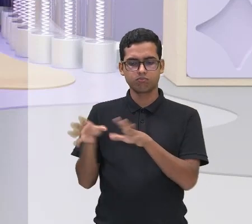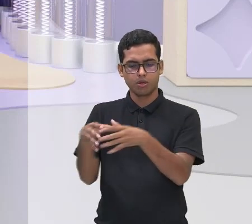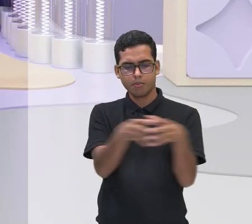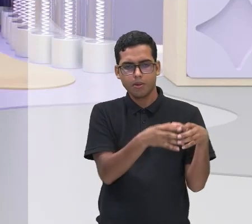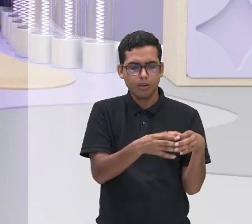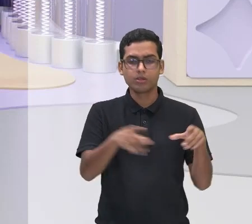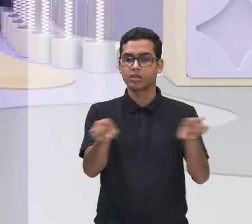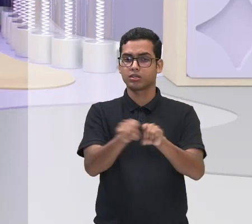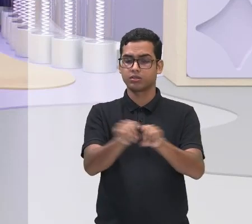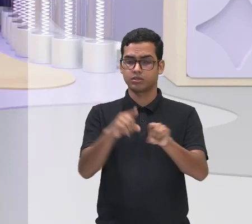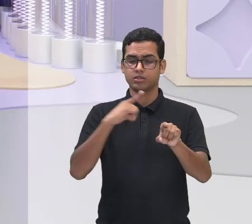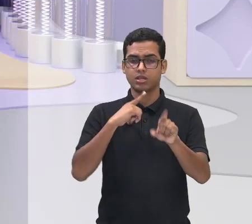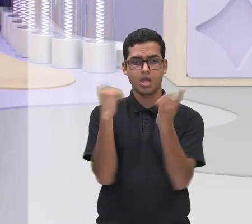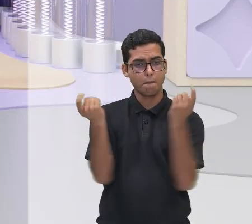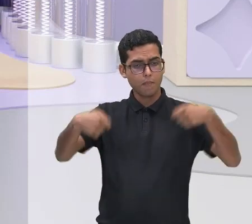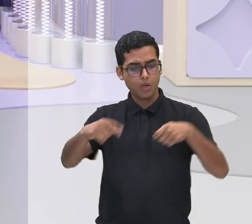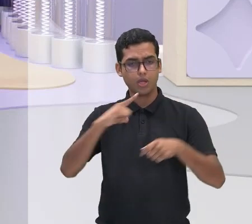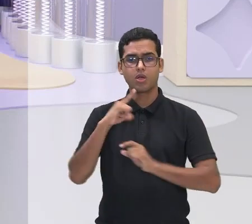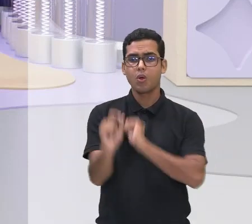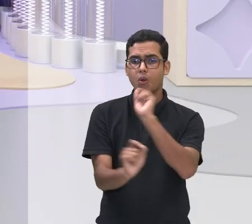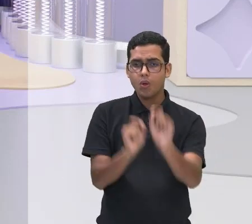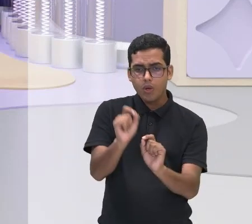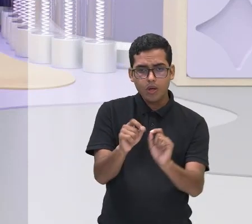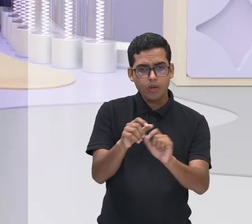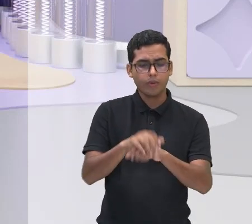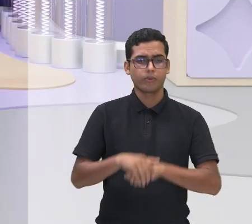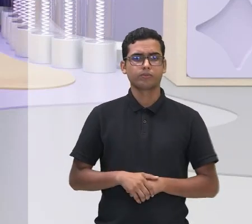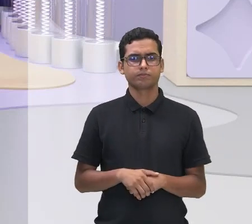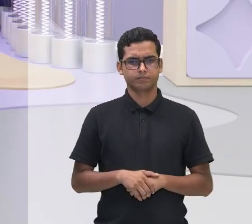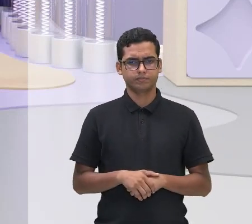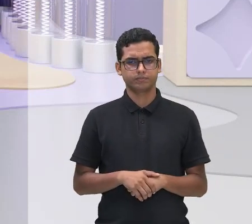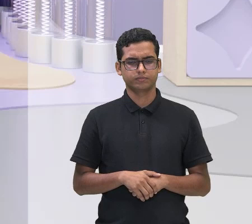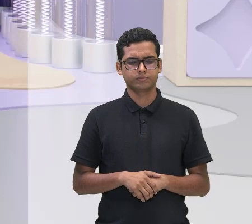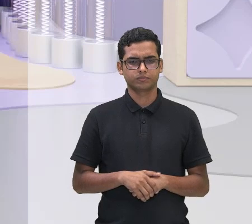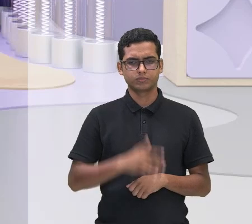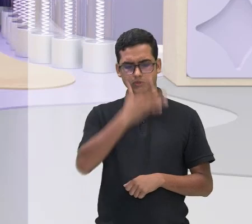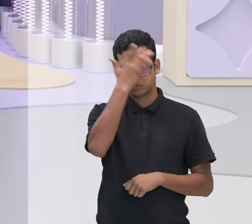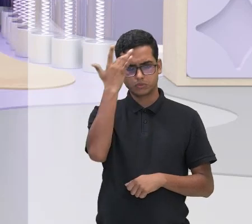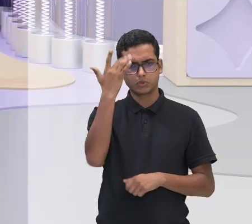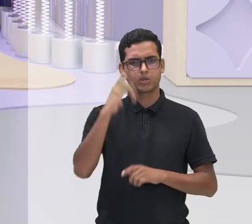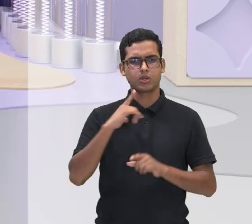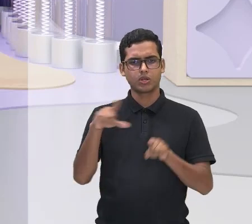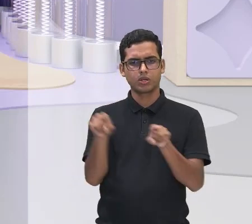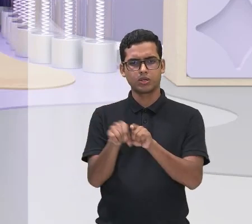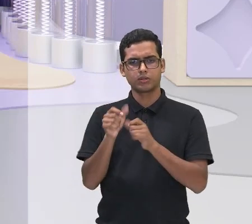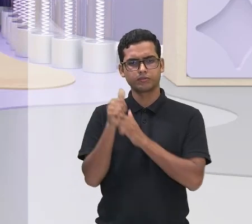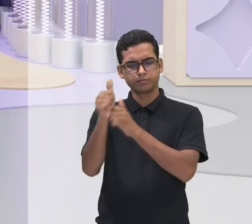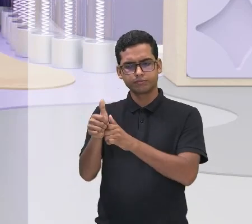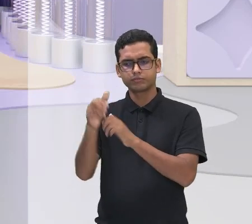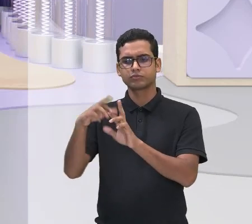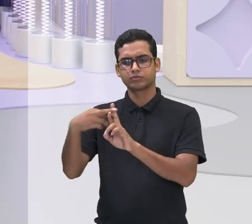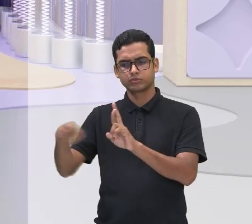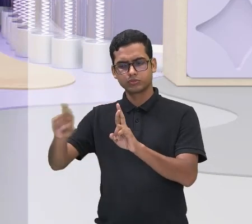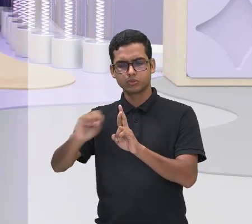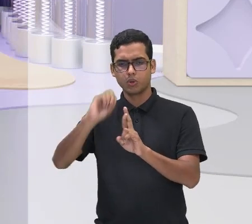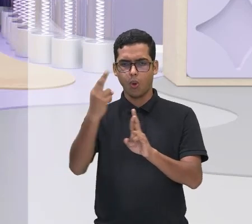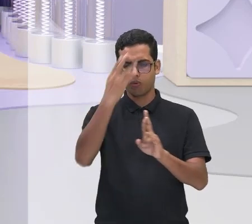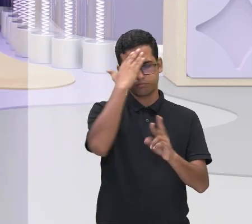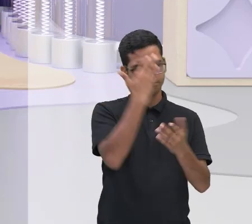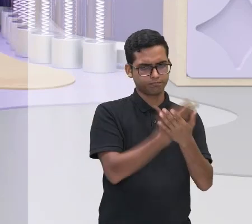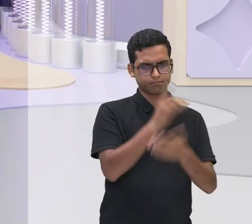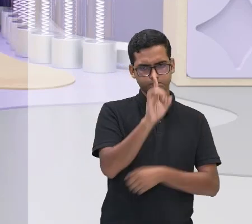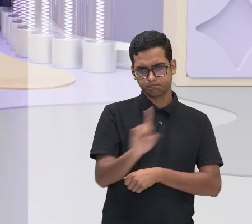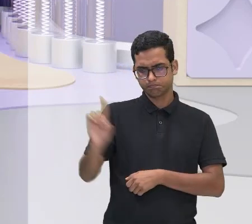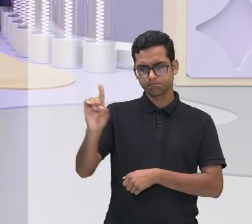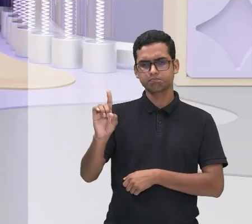a possibilidade de optar por não seguir uma religião ou de não crer em Deus,